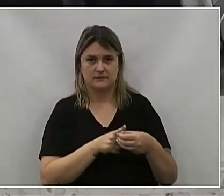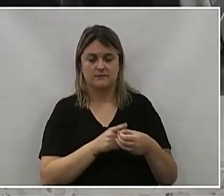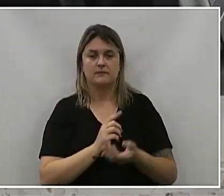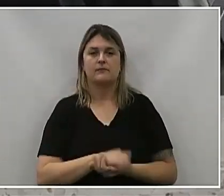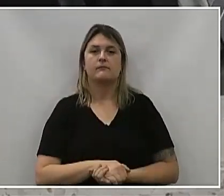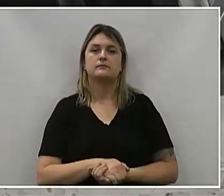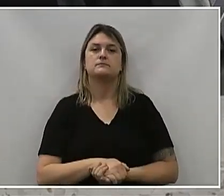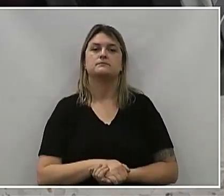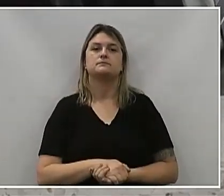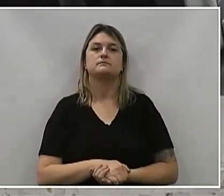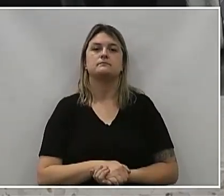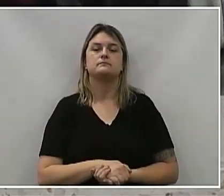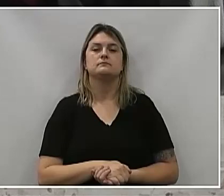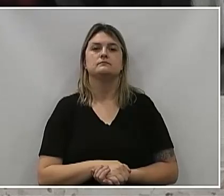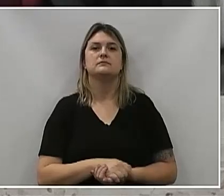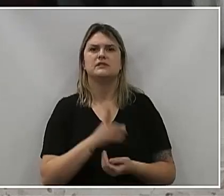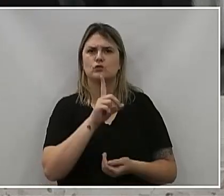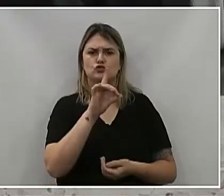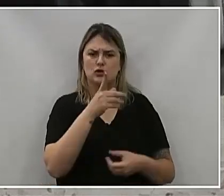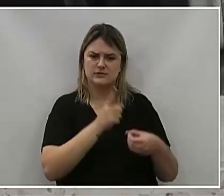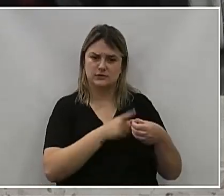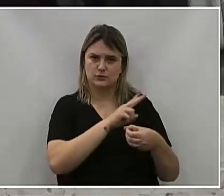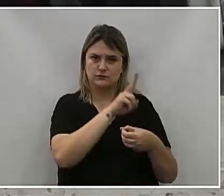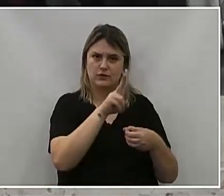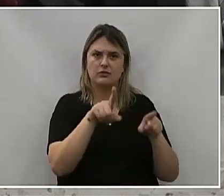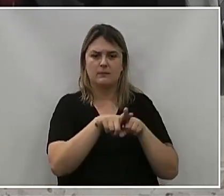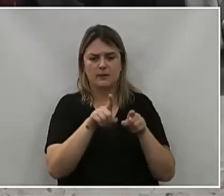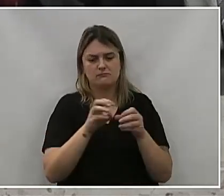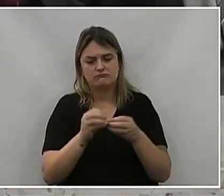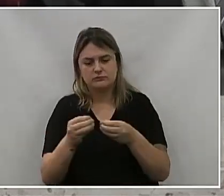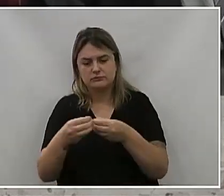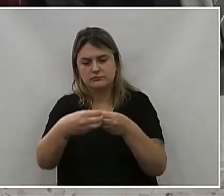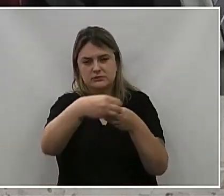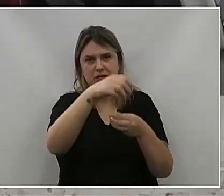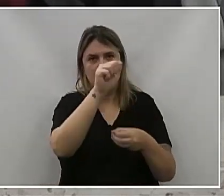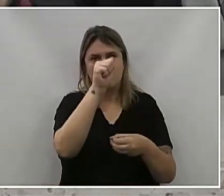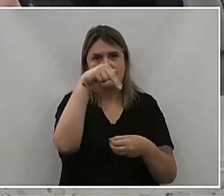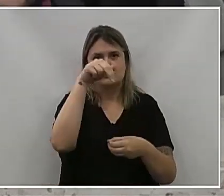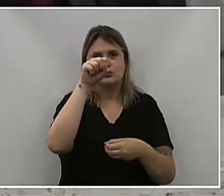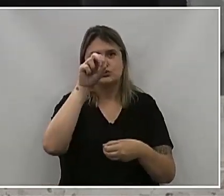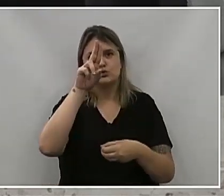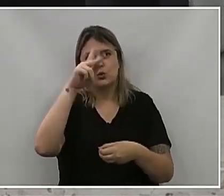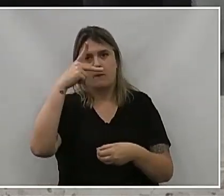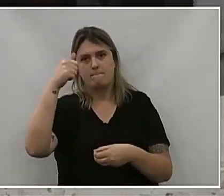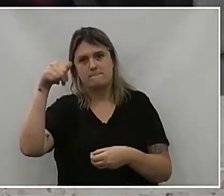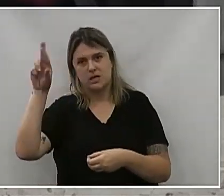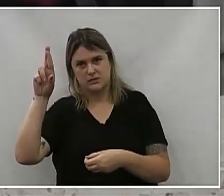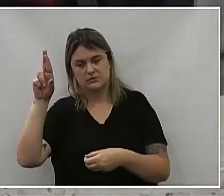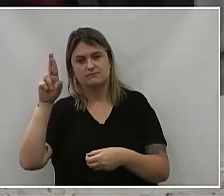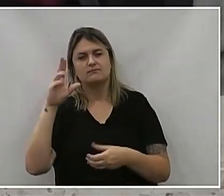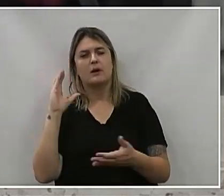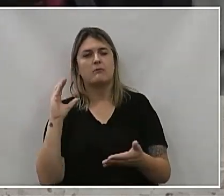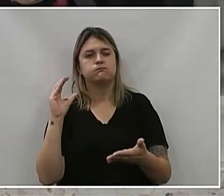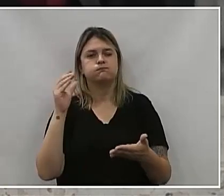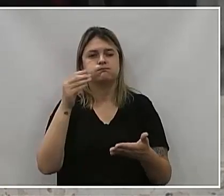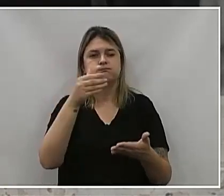dos municípios que estão ao redor, que fazem parte da Unsupar. É um